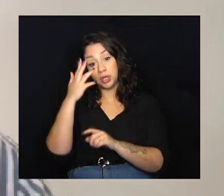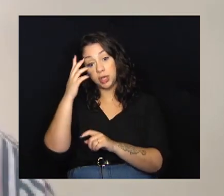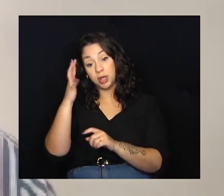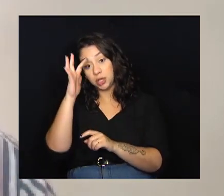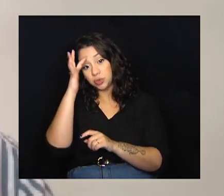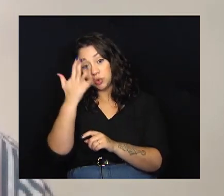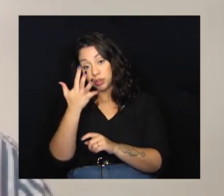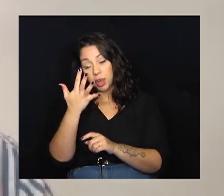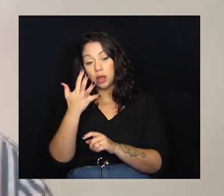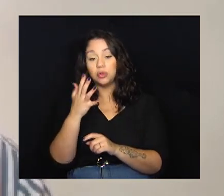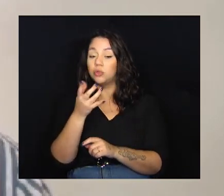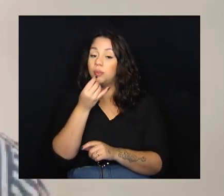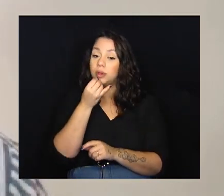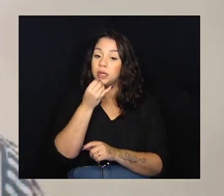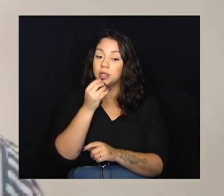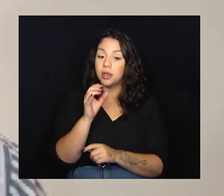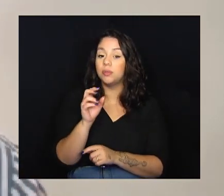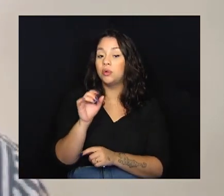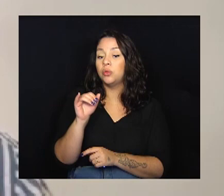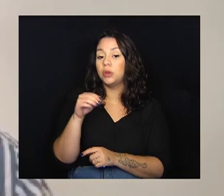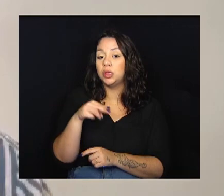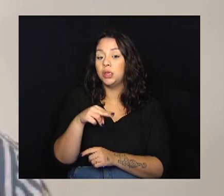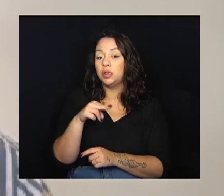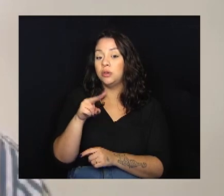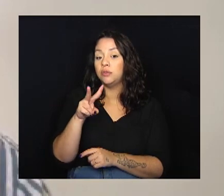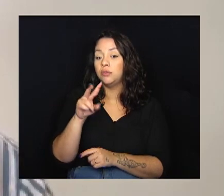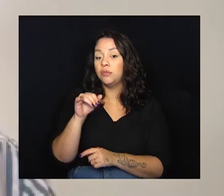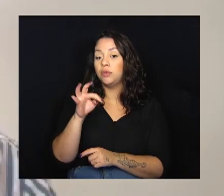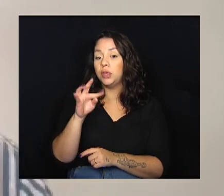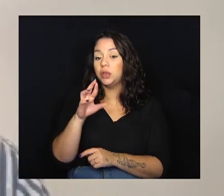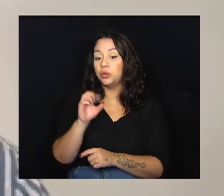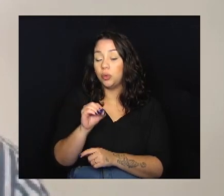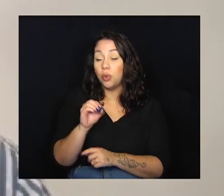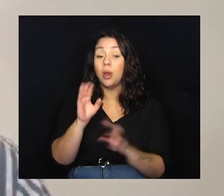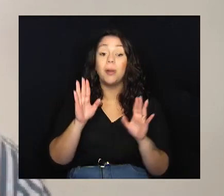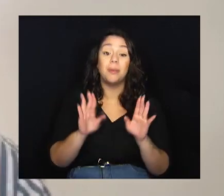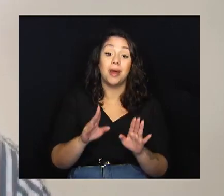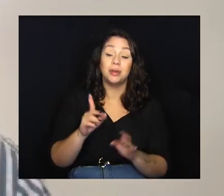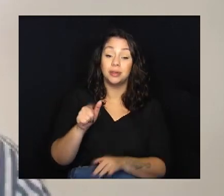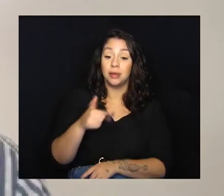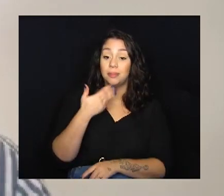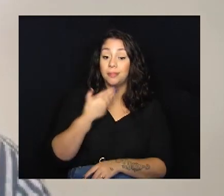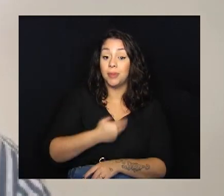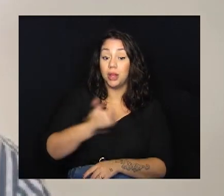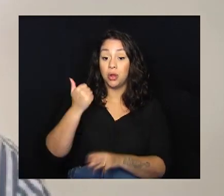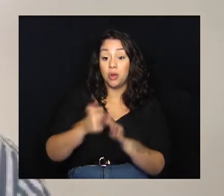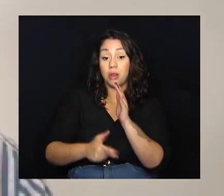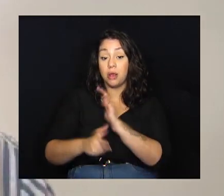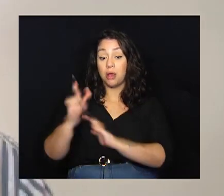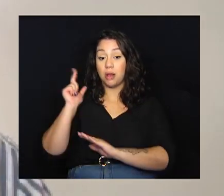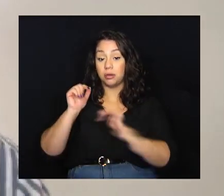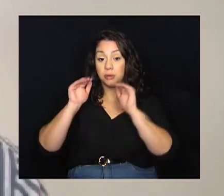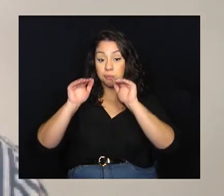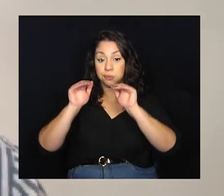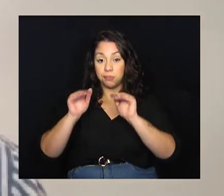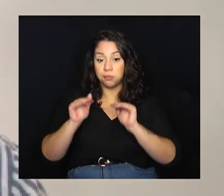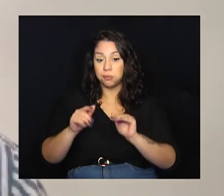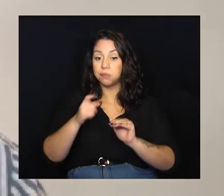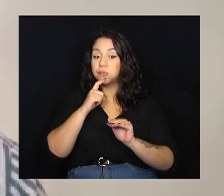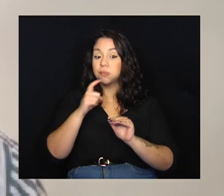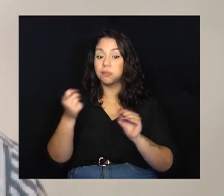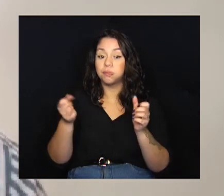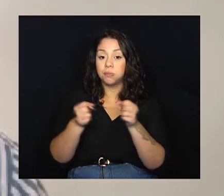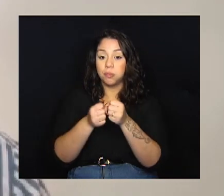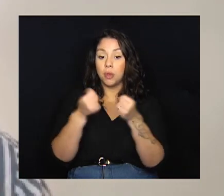fertilização in vitro então o ideal é sempre a gente pesar é por fazer antes o congelamento dos gametas né e não demorar